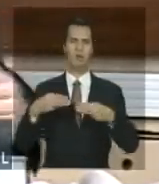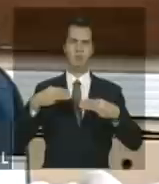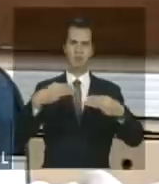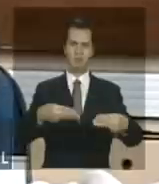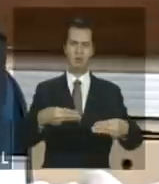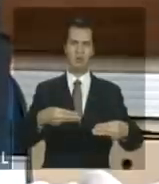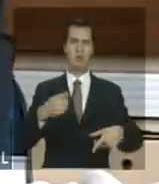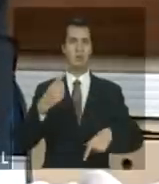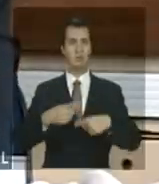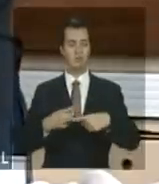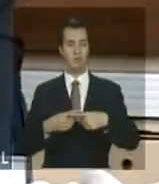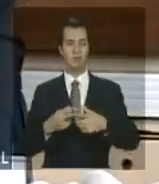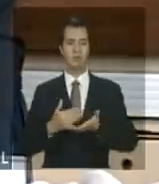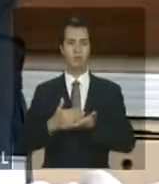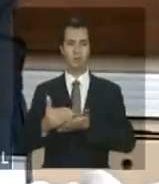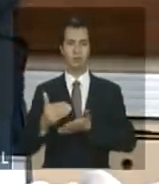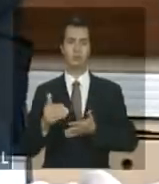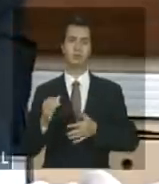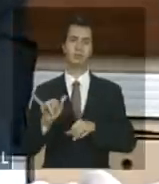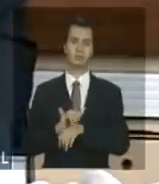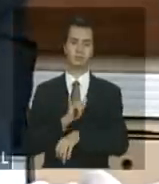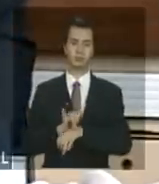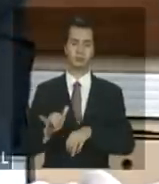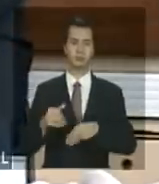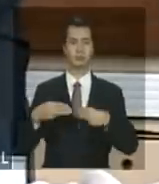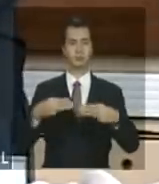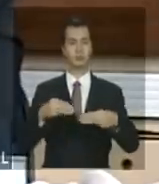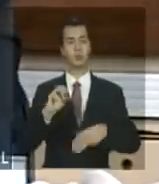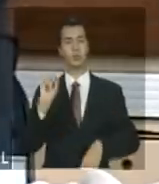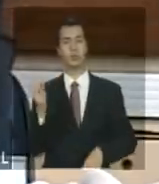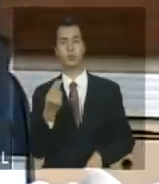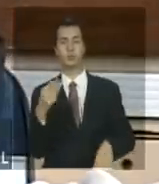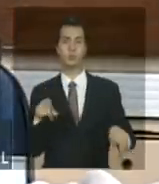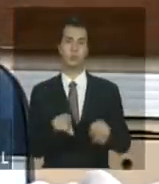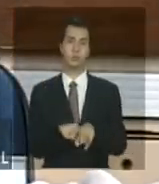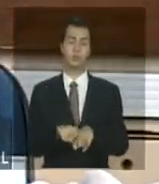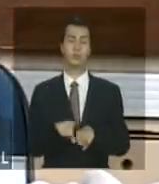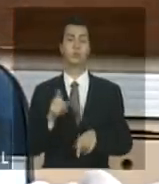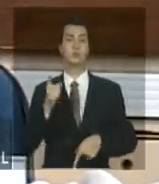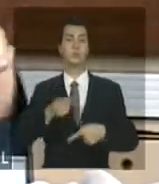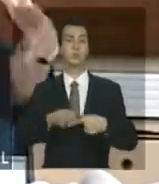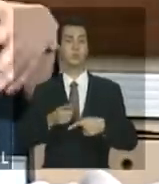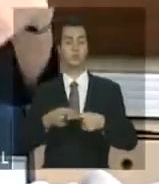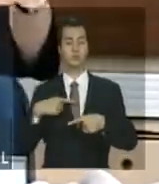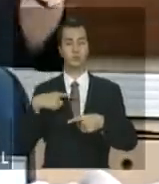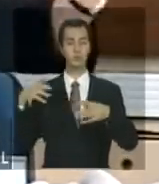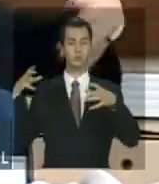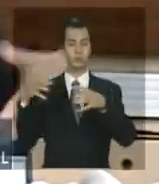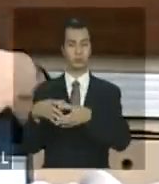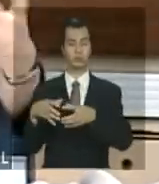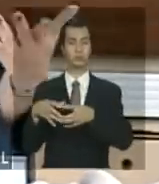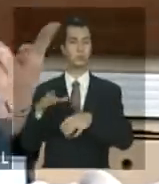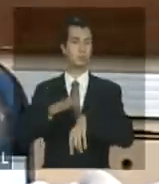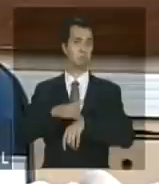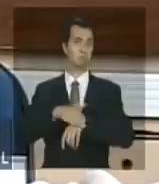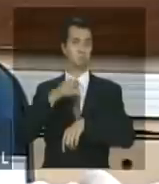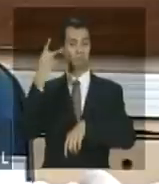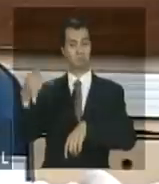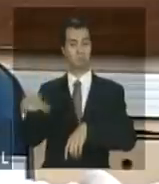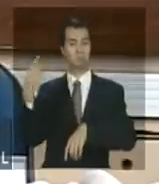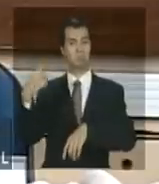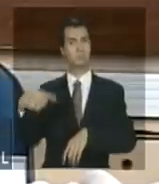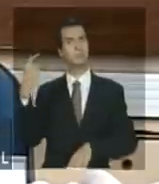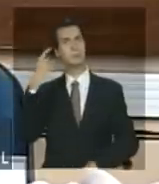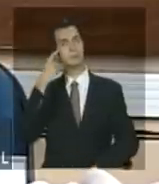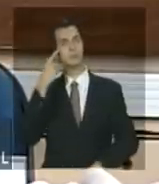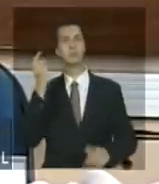foi fruto do plano estratégico do Ministério, seja iniciativas que uma equipe, por si só,